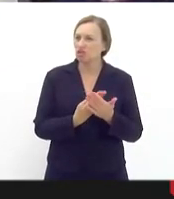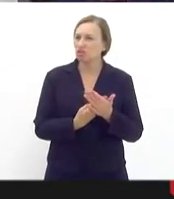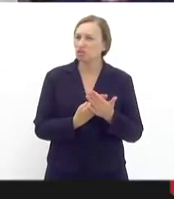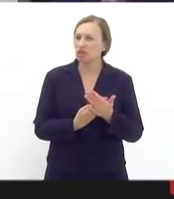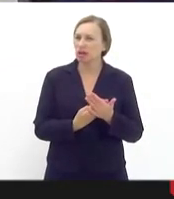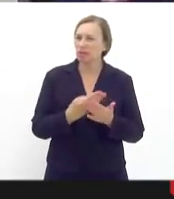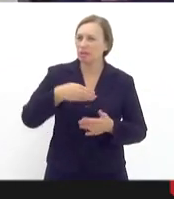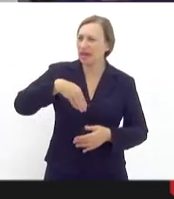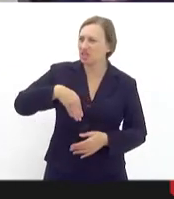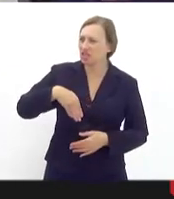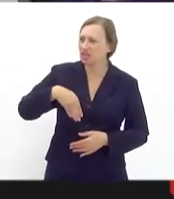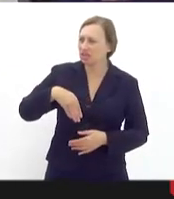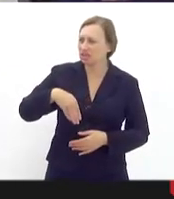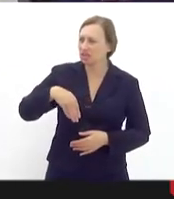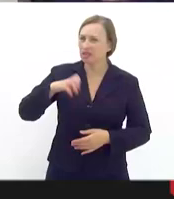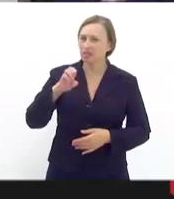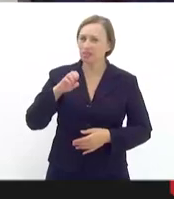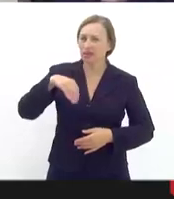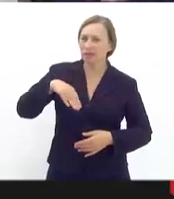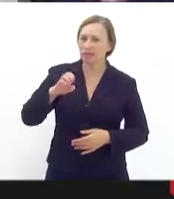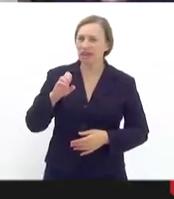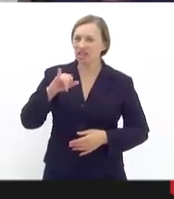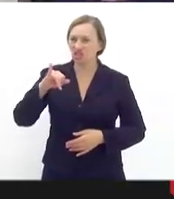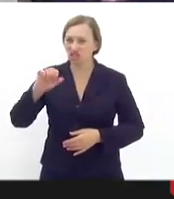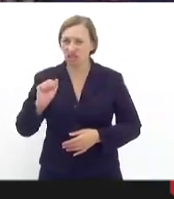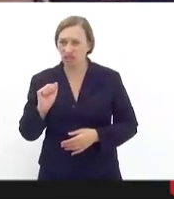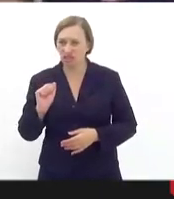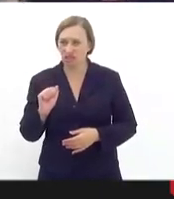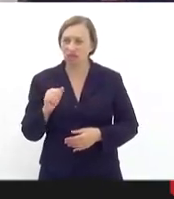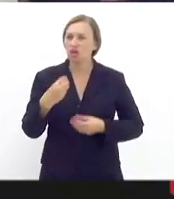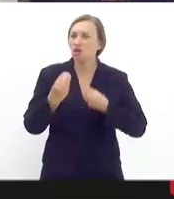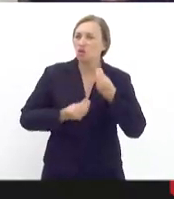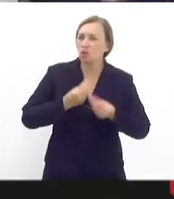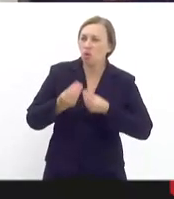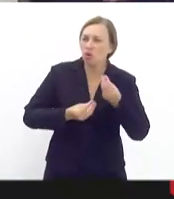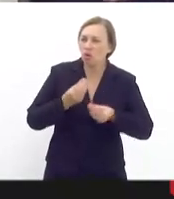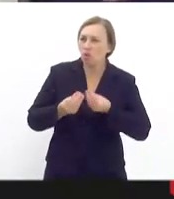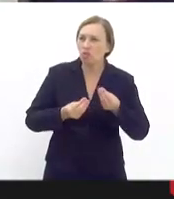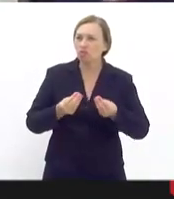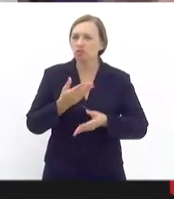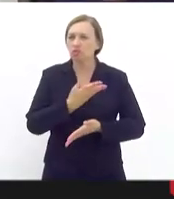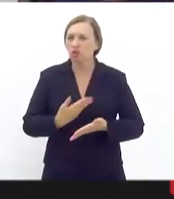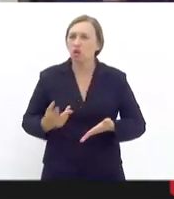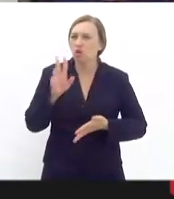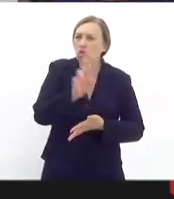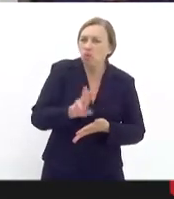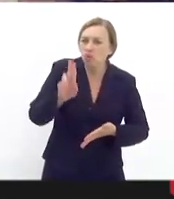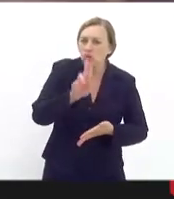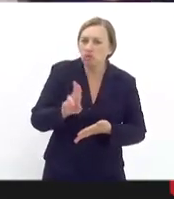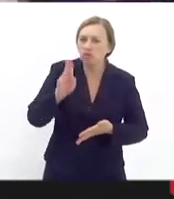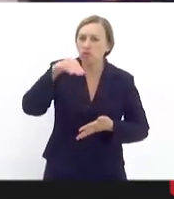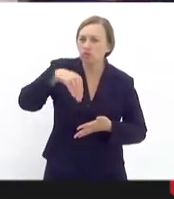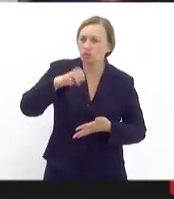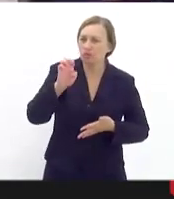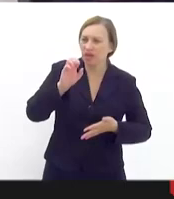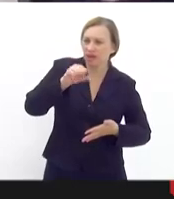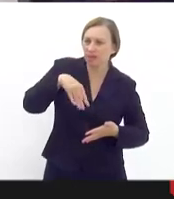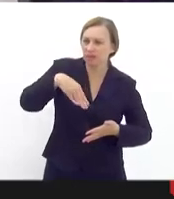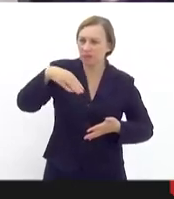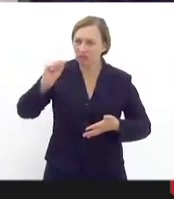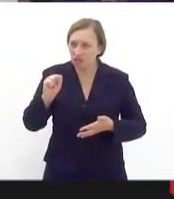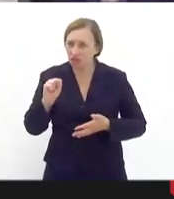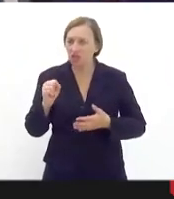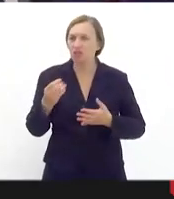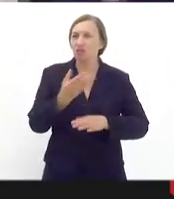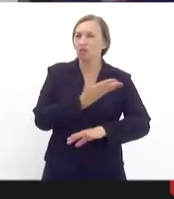os memes levados a sério. Meme na política, como governar com memes, o uso dos memes no campo do comportamento, né? E